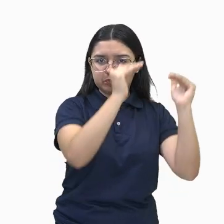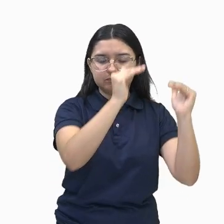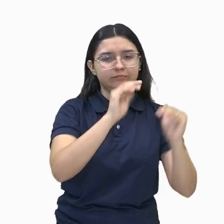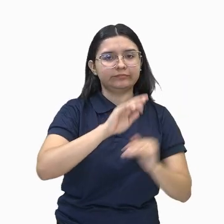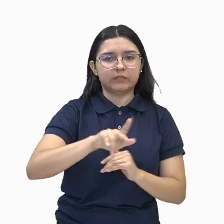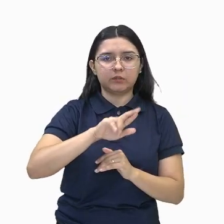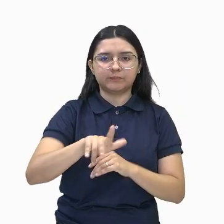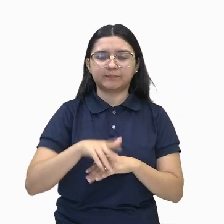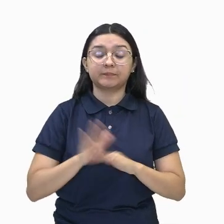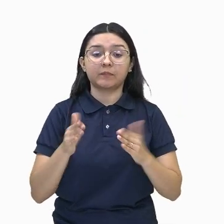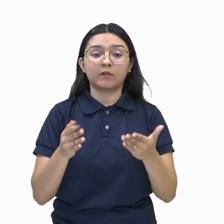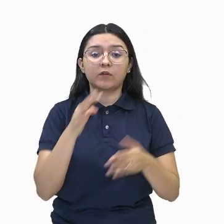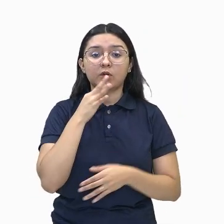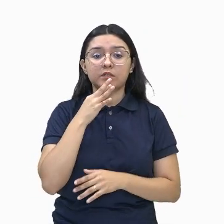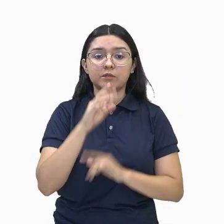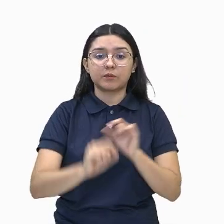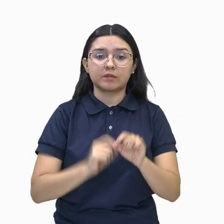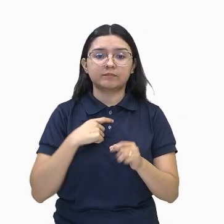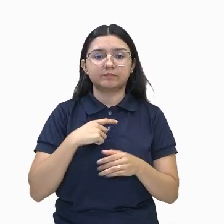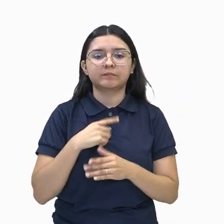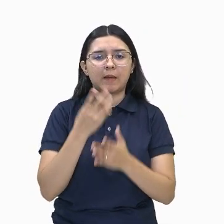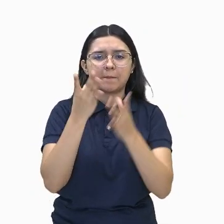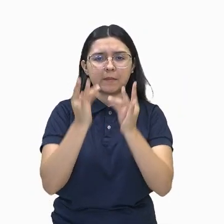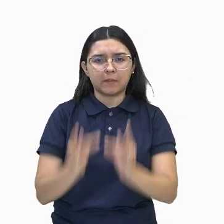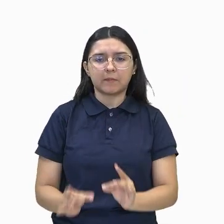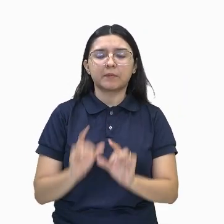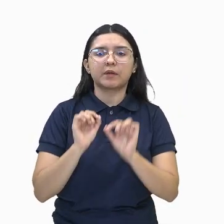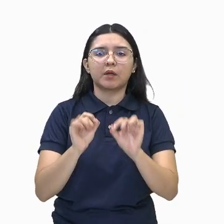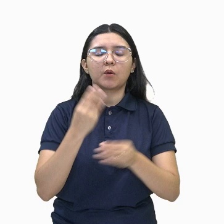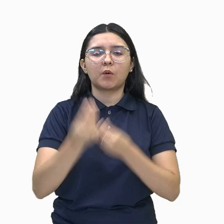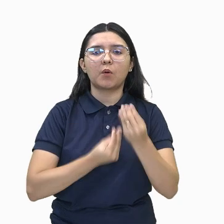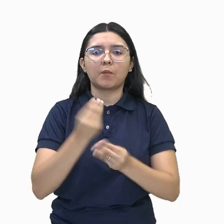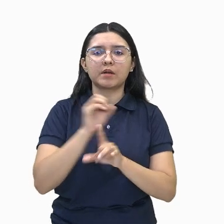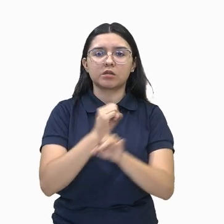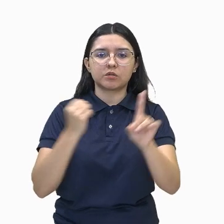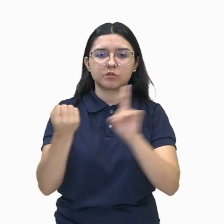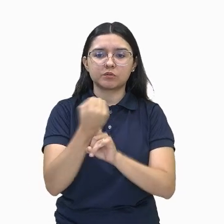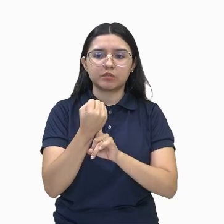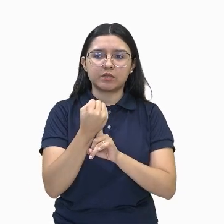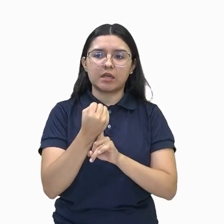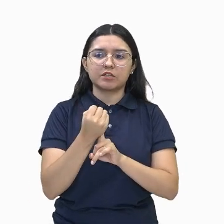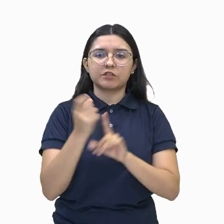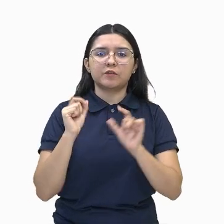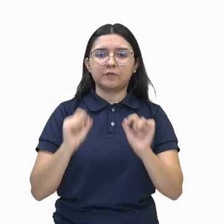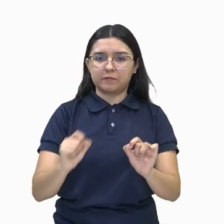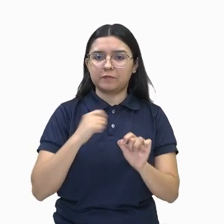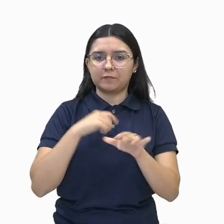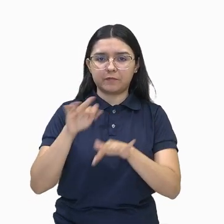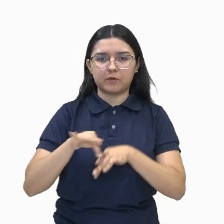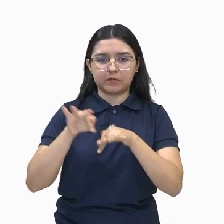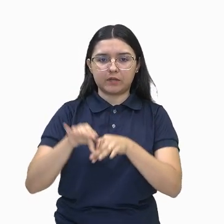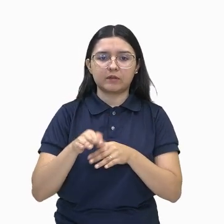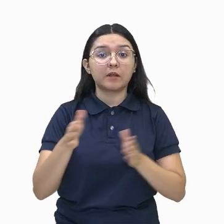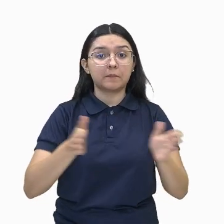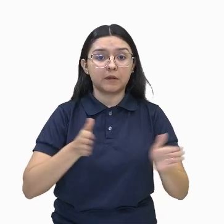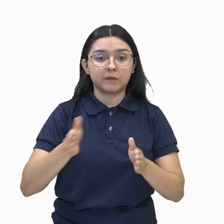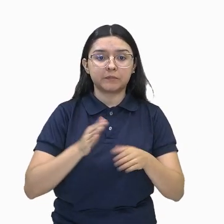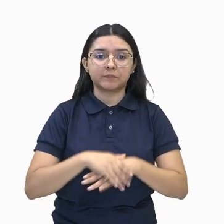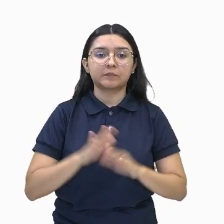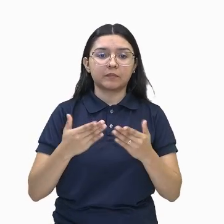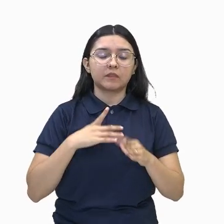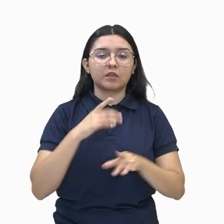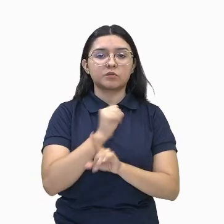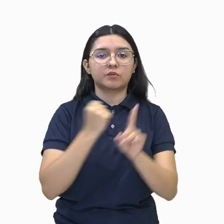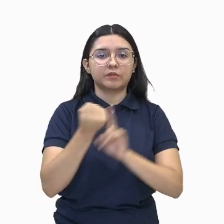Então a gente vai conhecer mais aprofundadamente, então, como é que era a sociedade feudal naquele momento. Vamos lá. A